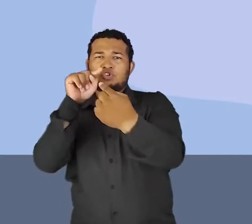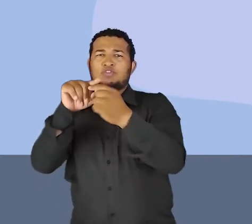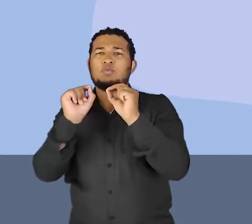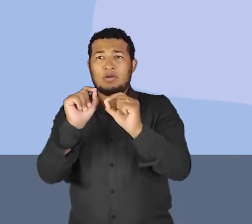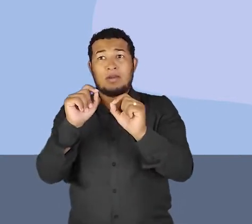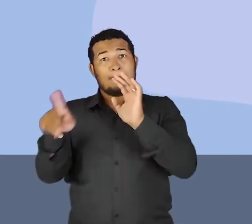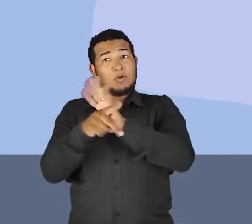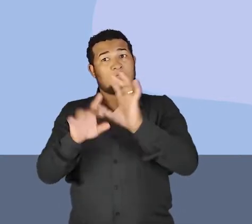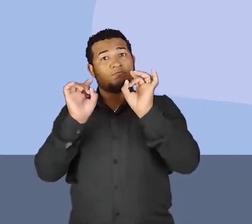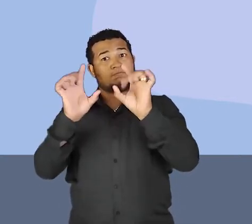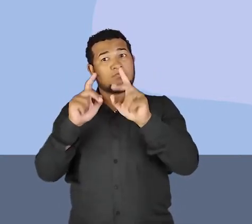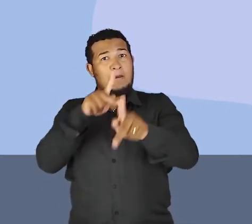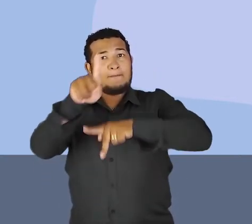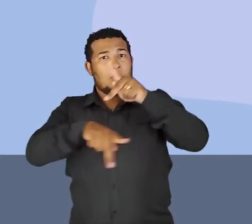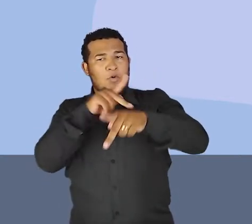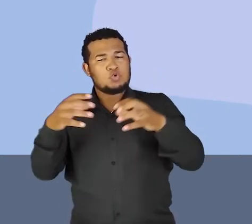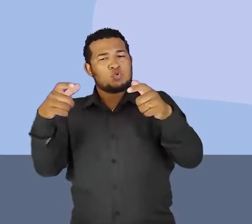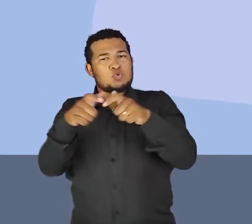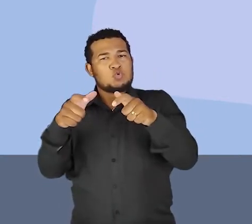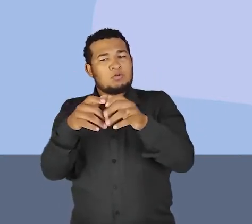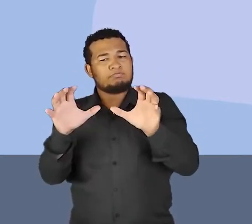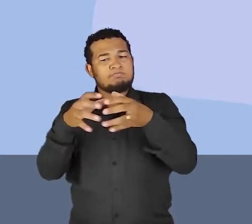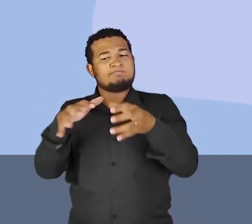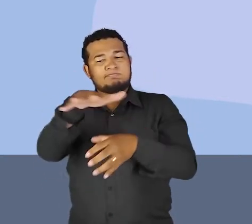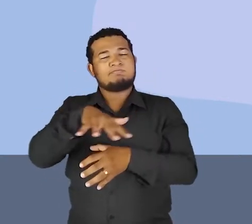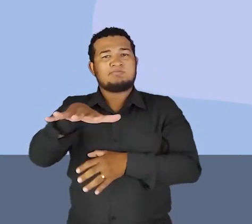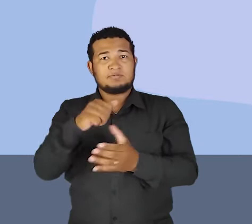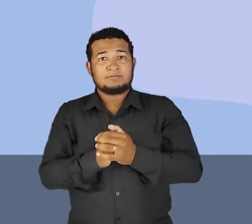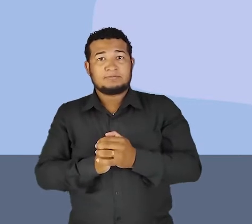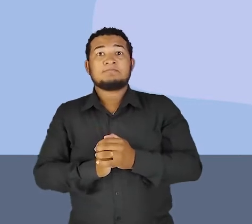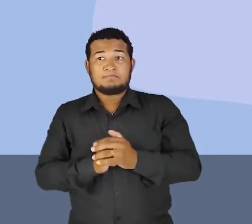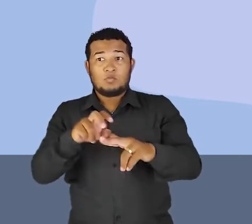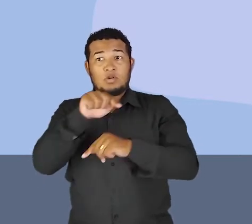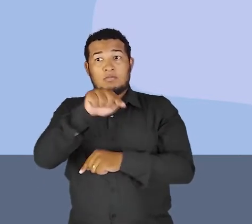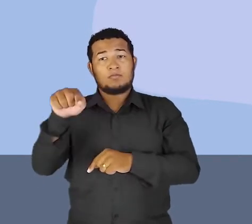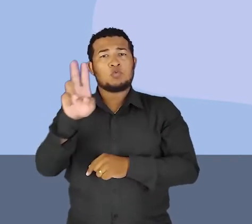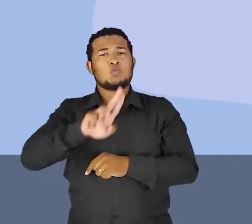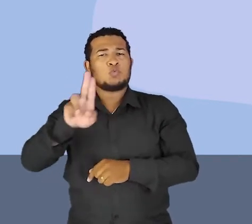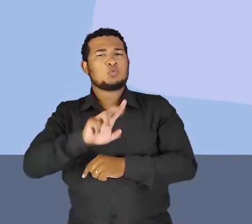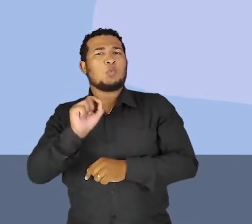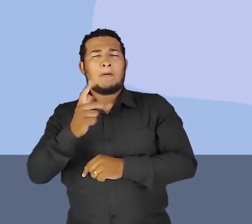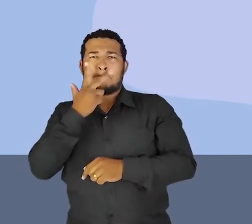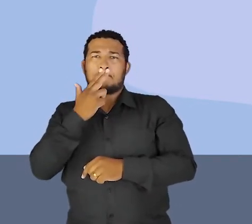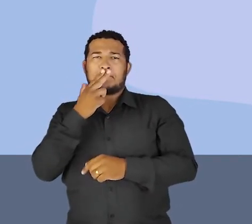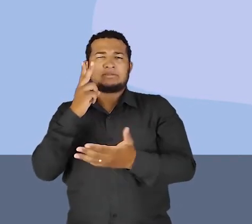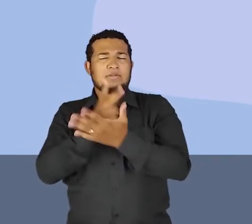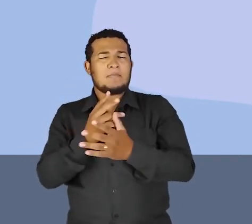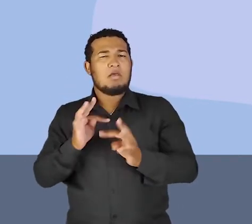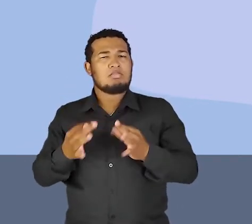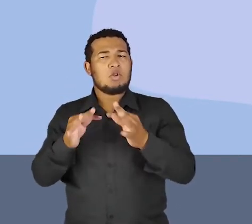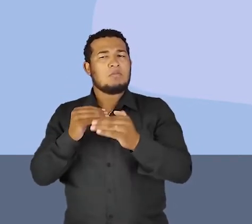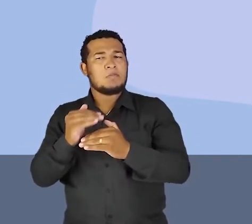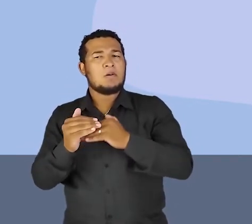atender às necessidades da população local. Nestas propriedades são aplicado o uso gradual de